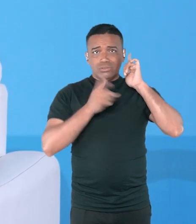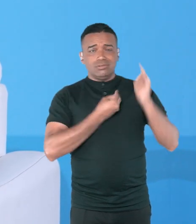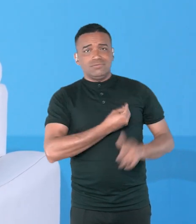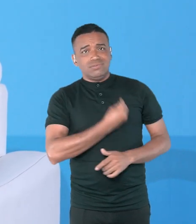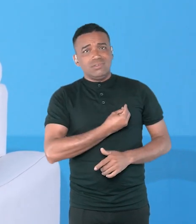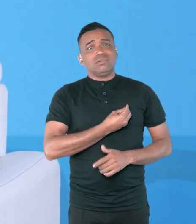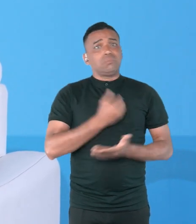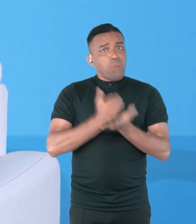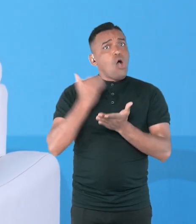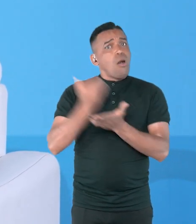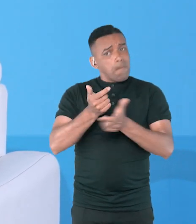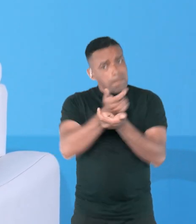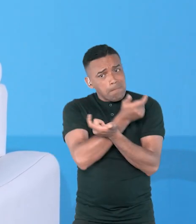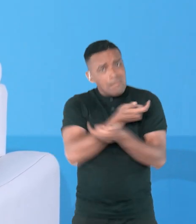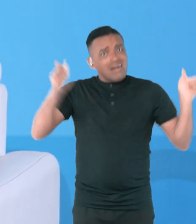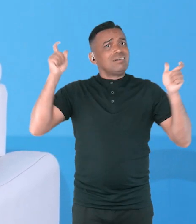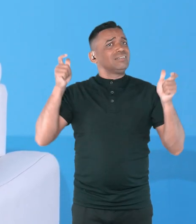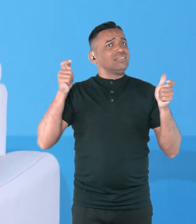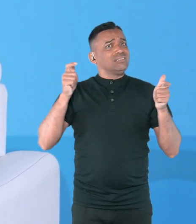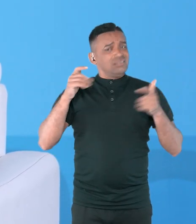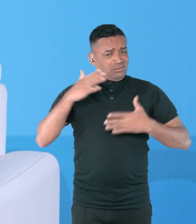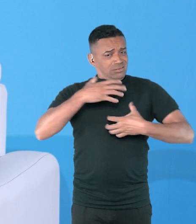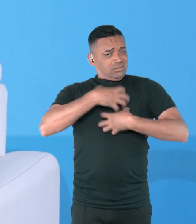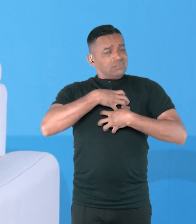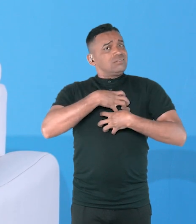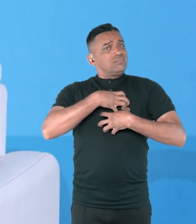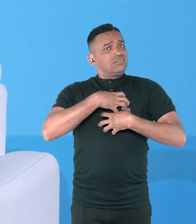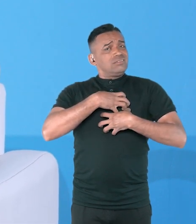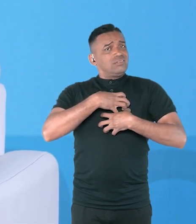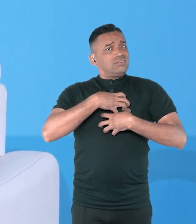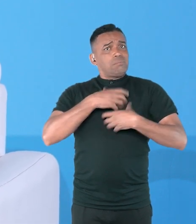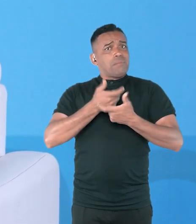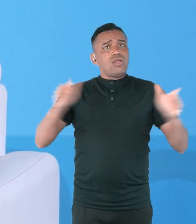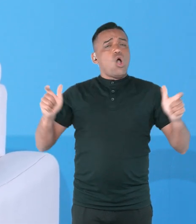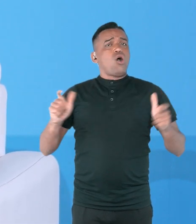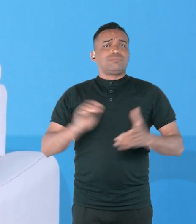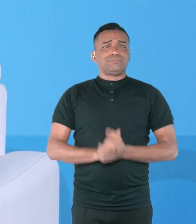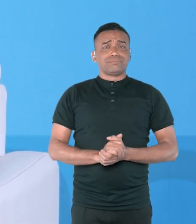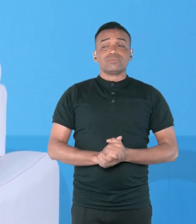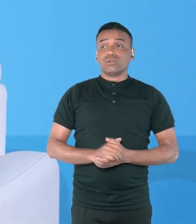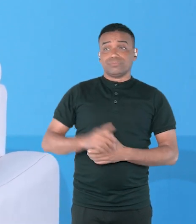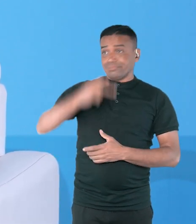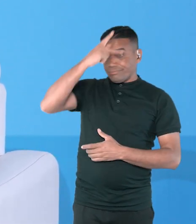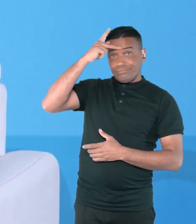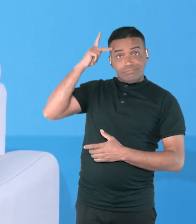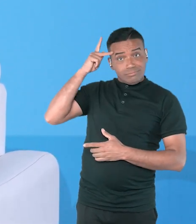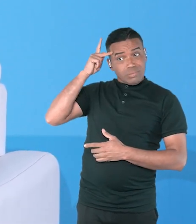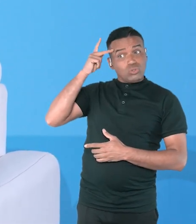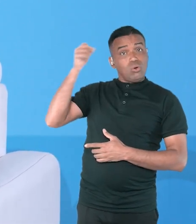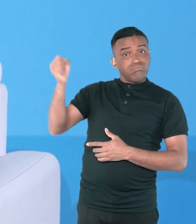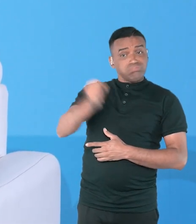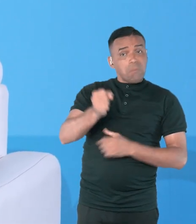podem ser muito mais de você do que o que você fez. Uma pessoa ela pode